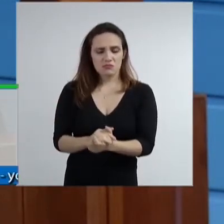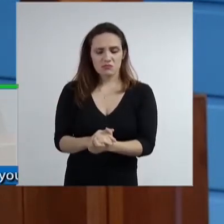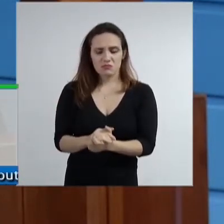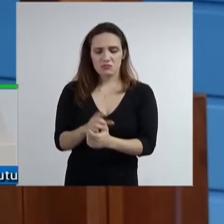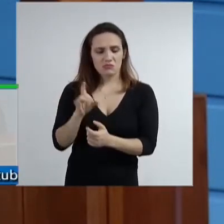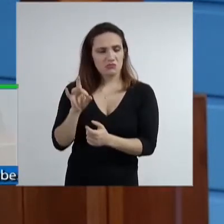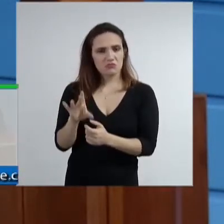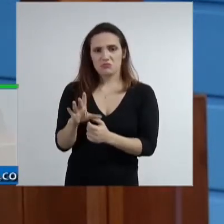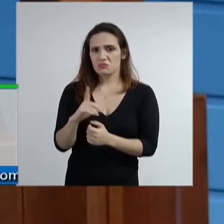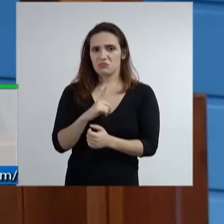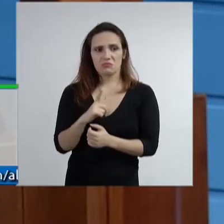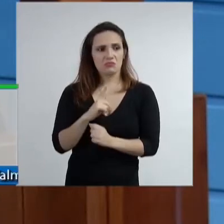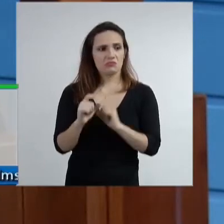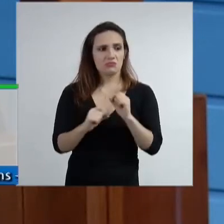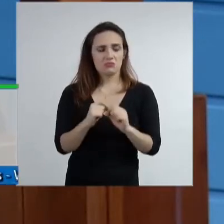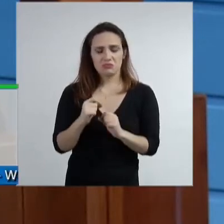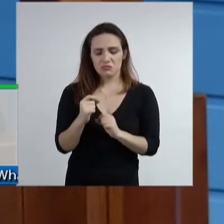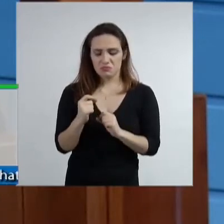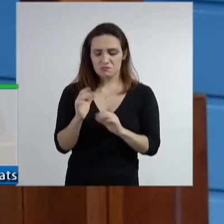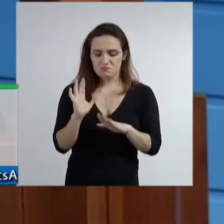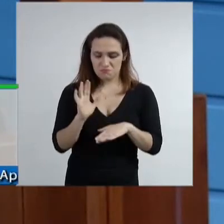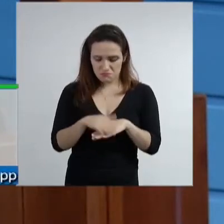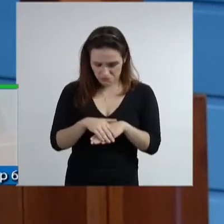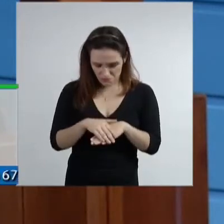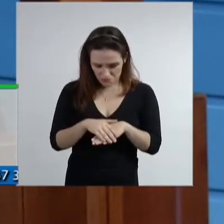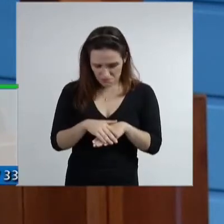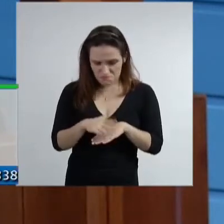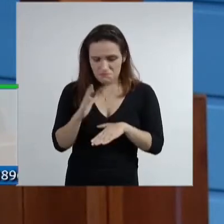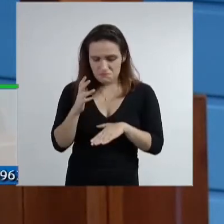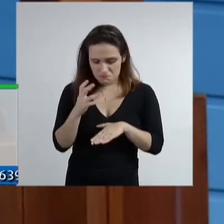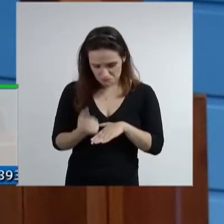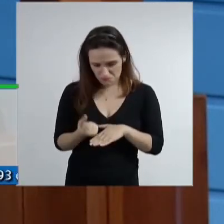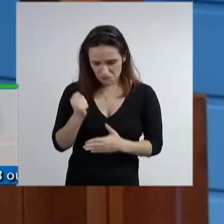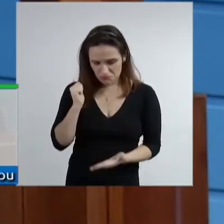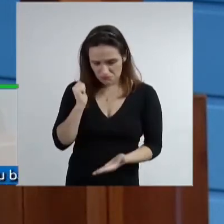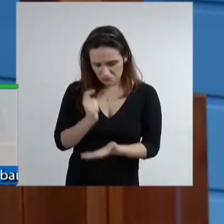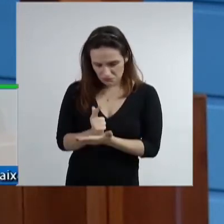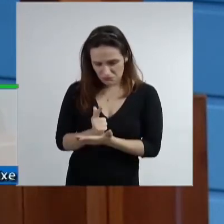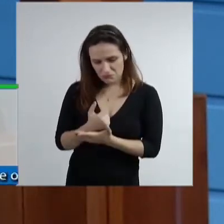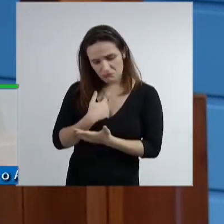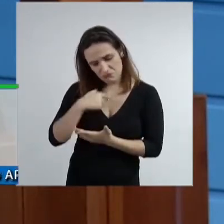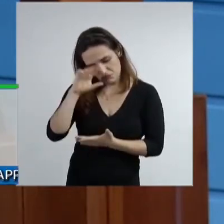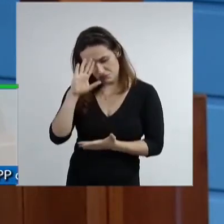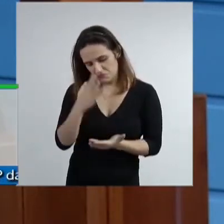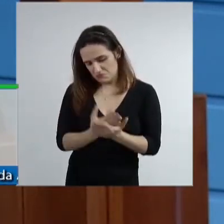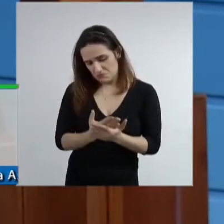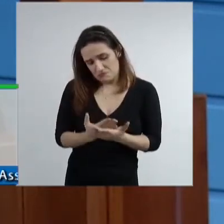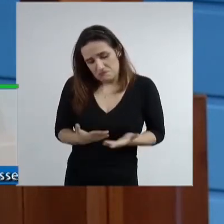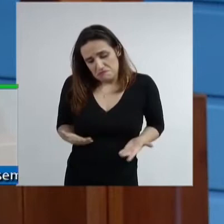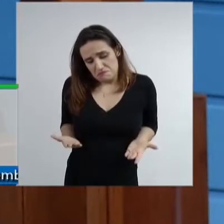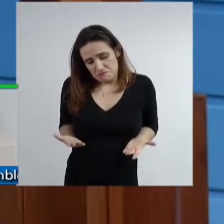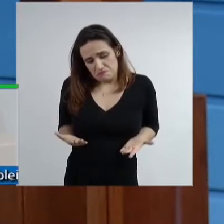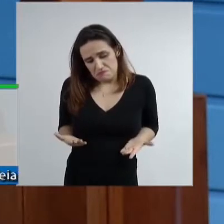a fazer: abaixar a cabeça e pagar a sua conta, acreditando que dias melhores